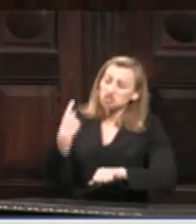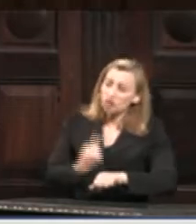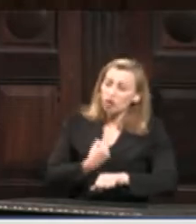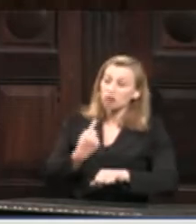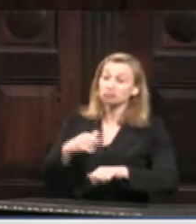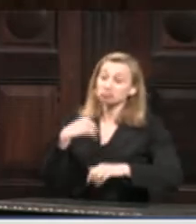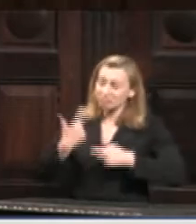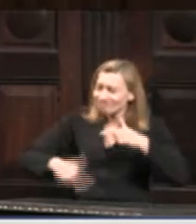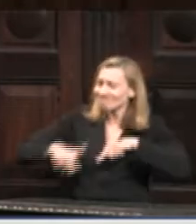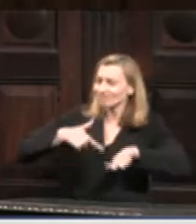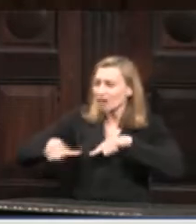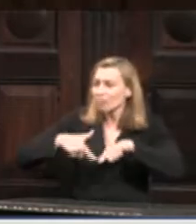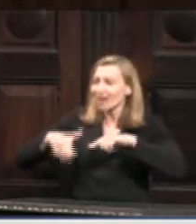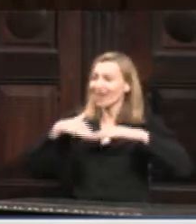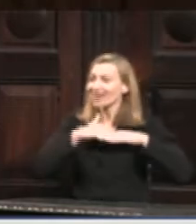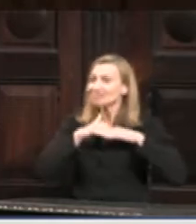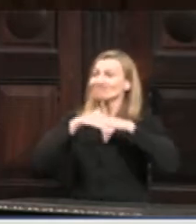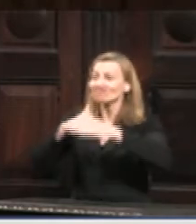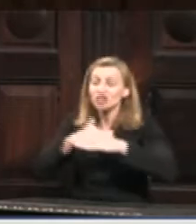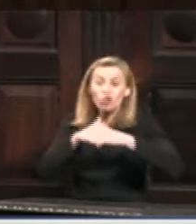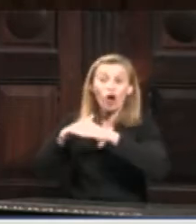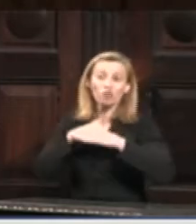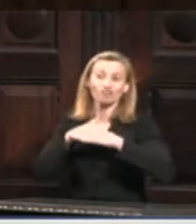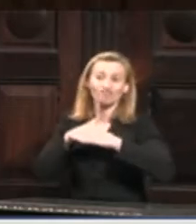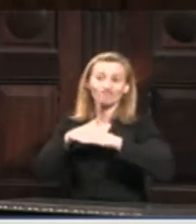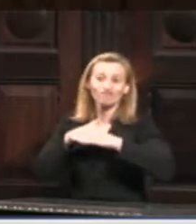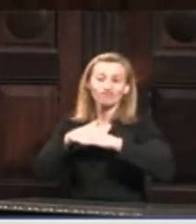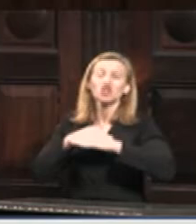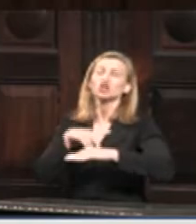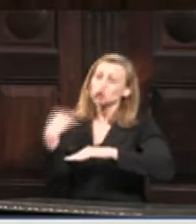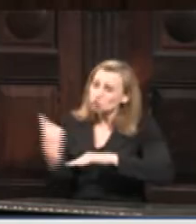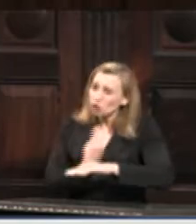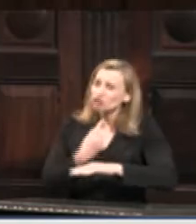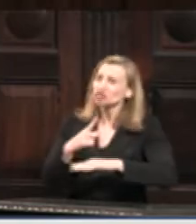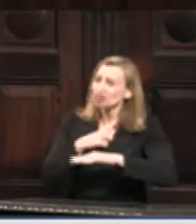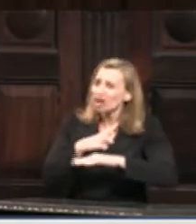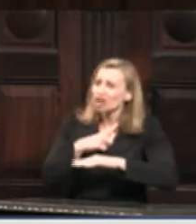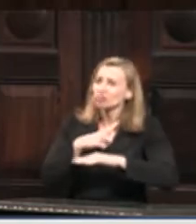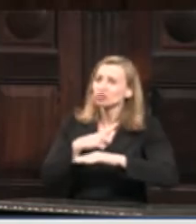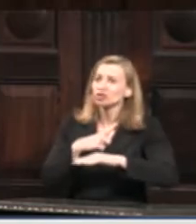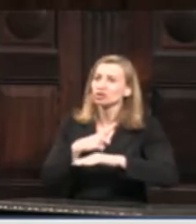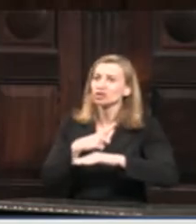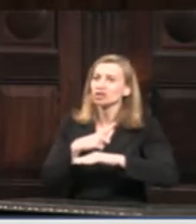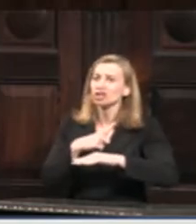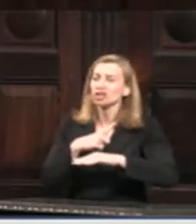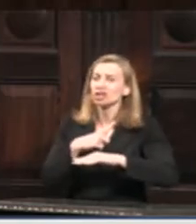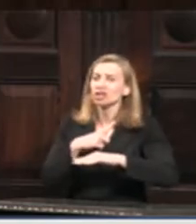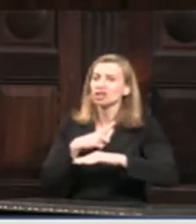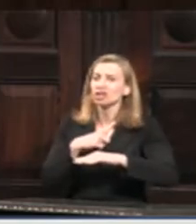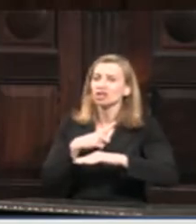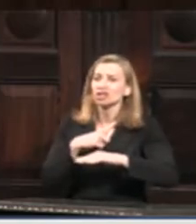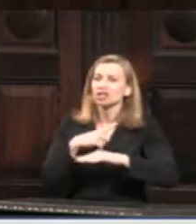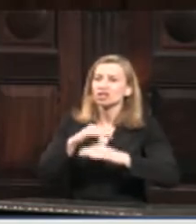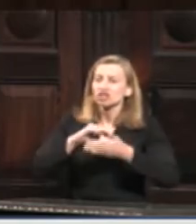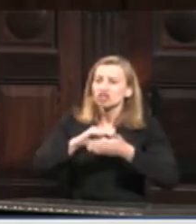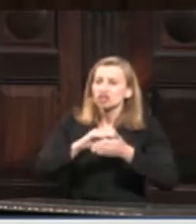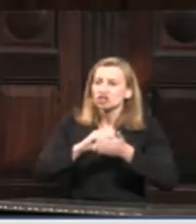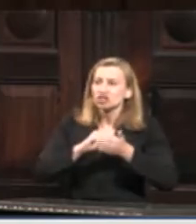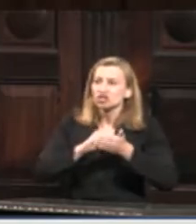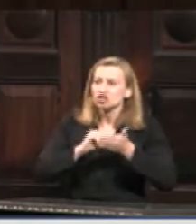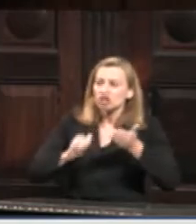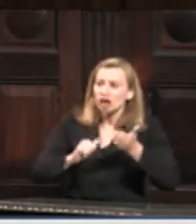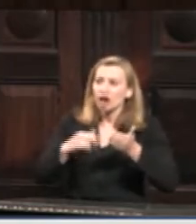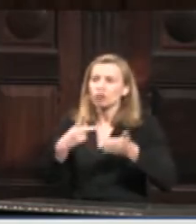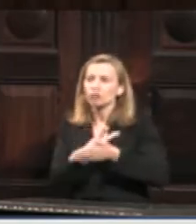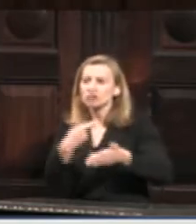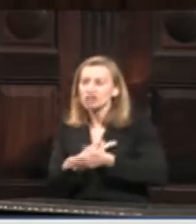que trabalhar o apaziguamento. Nós temos que desconstruir exatamente o ambiente de ódio,